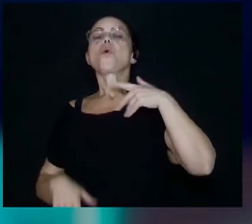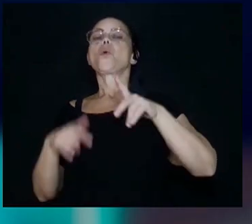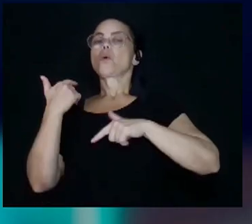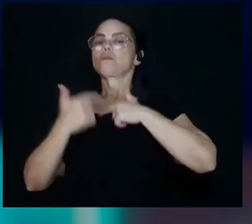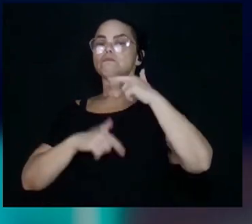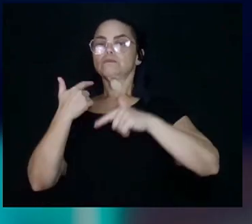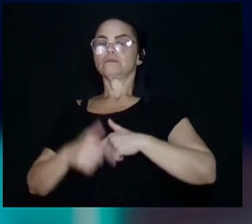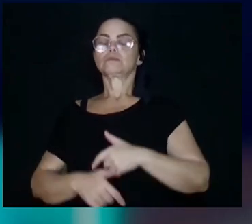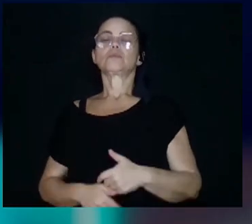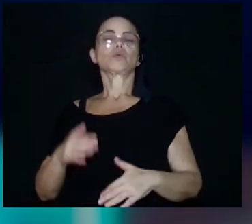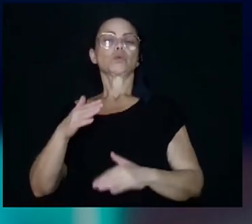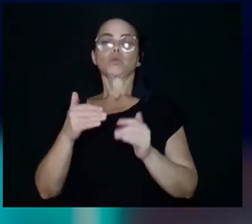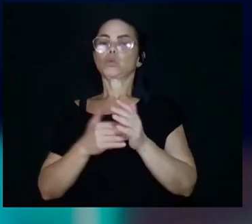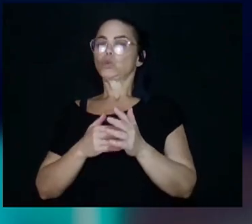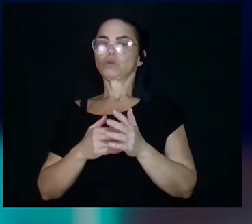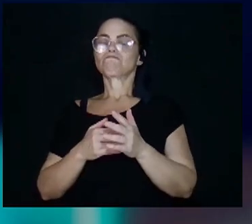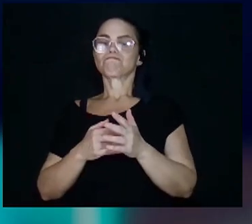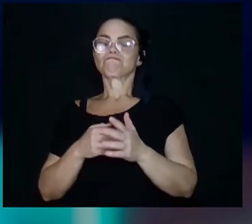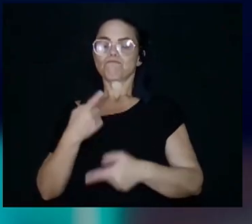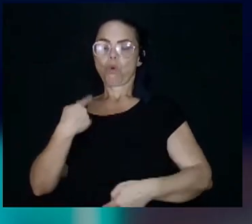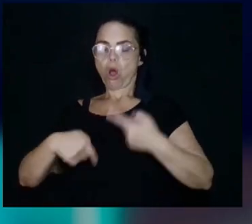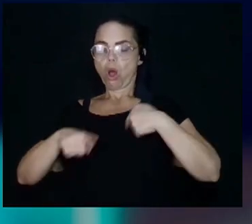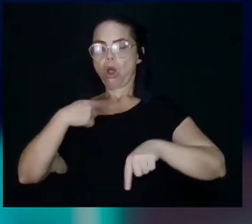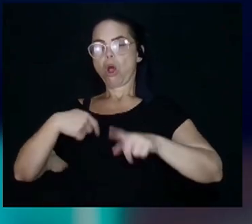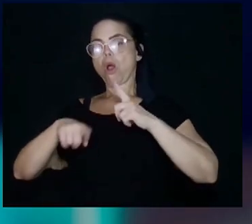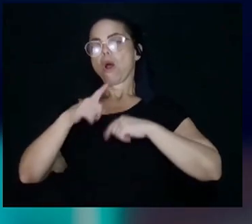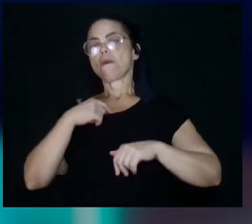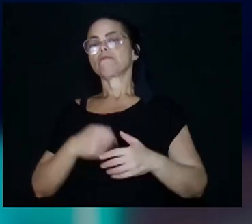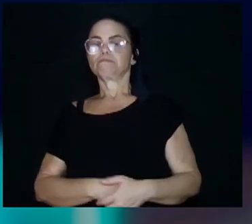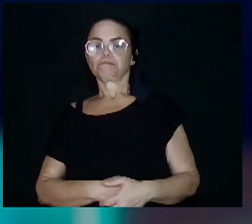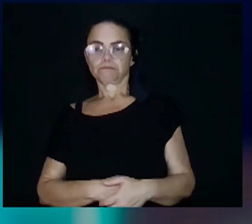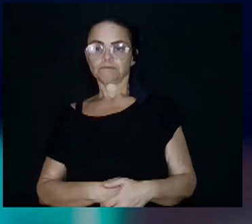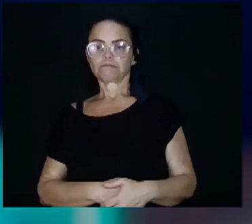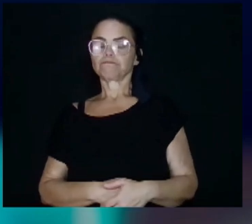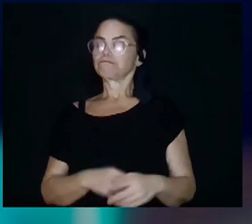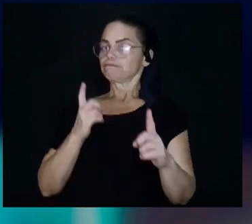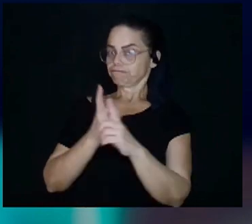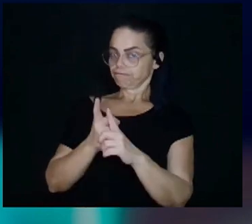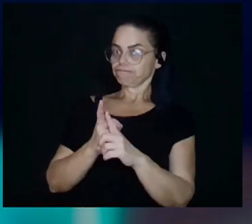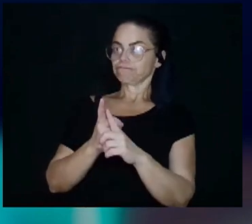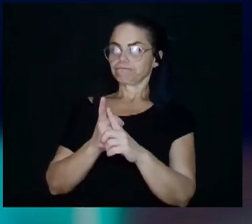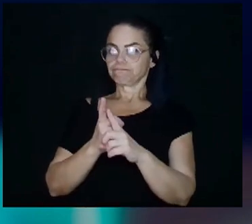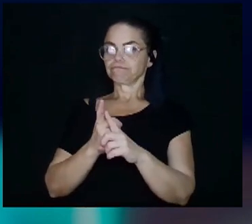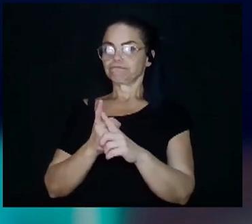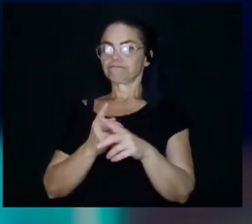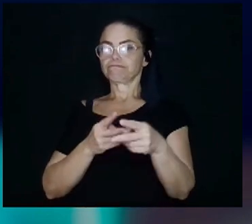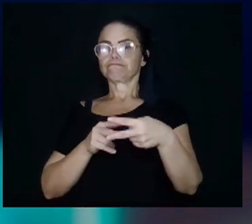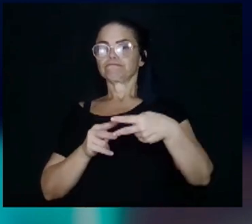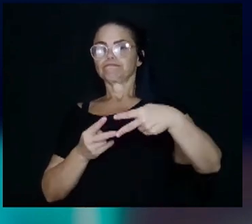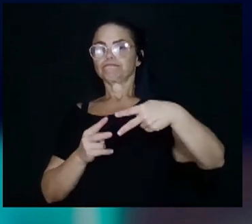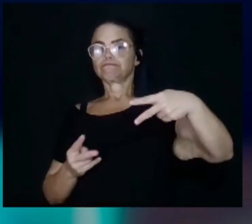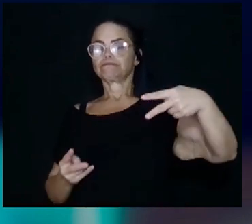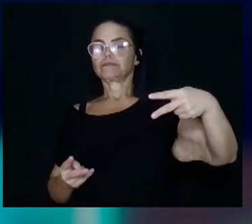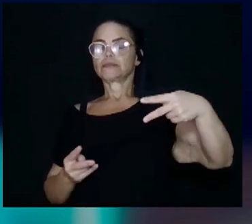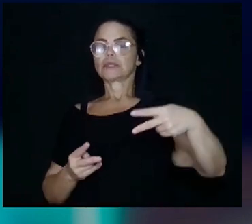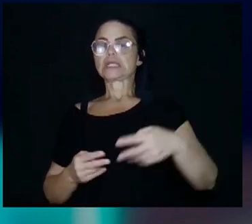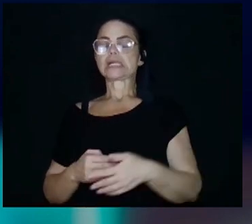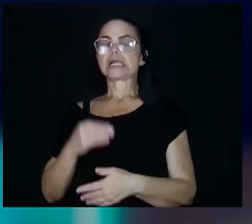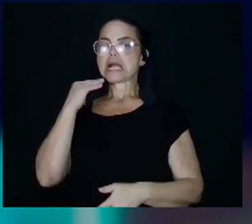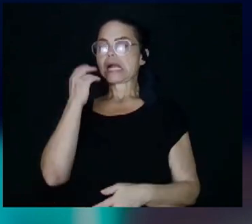faz. E já foi encontrado muitos genes relacionados à gagueira. Não é um único